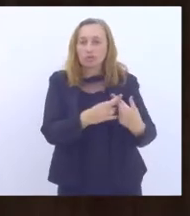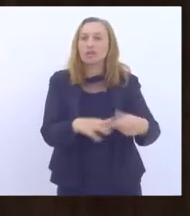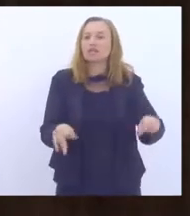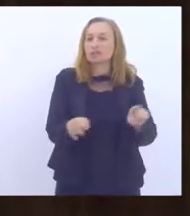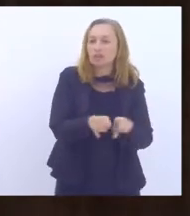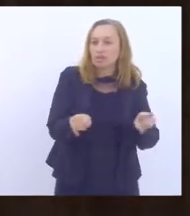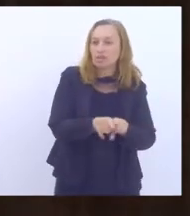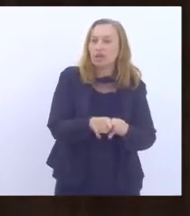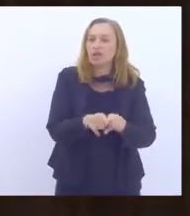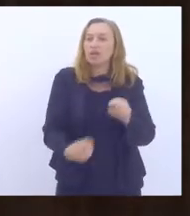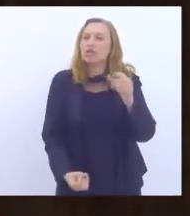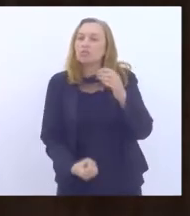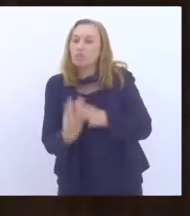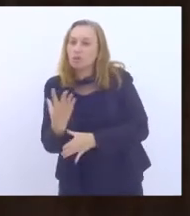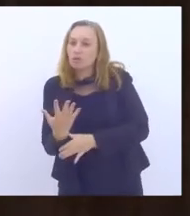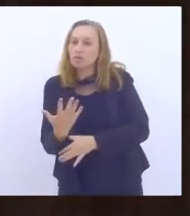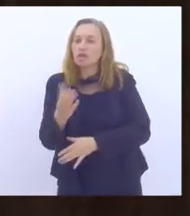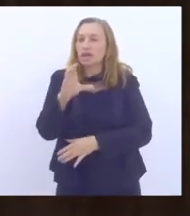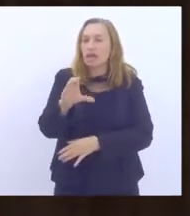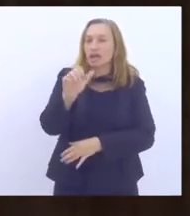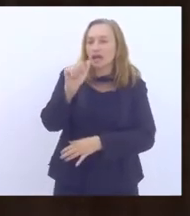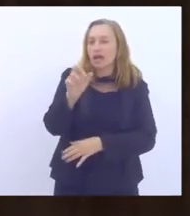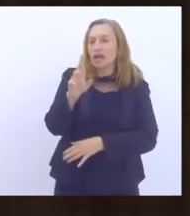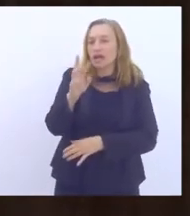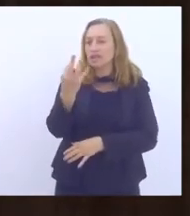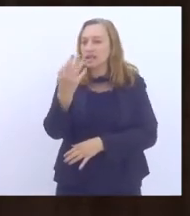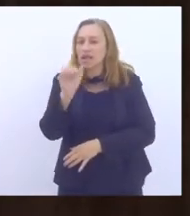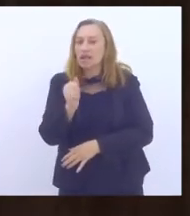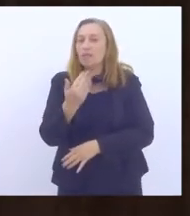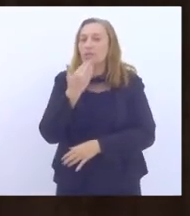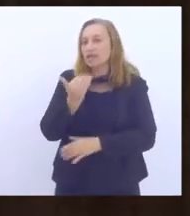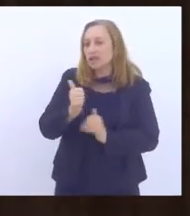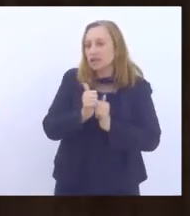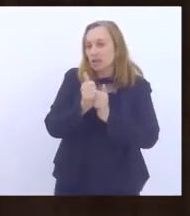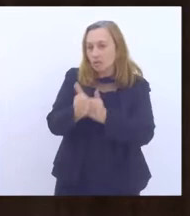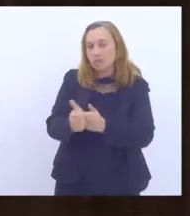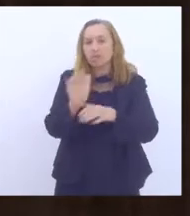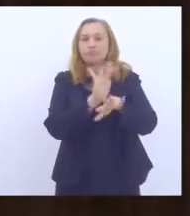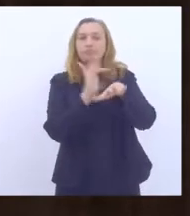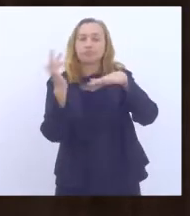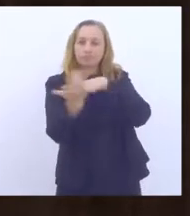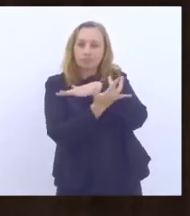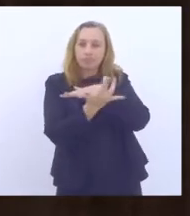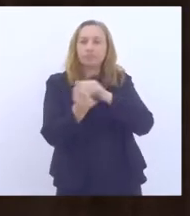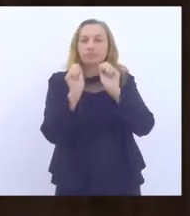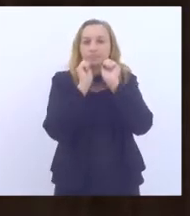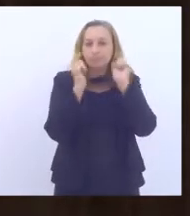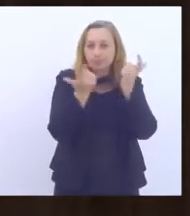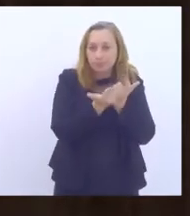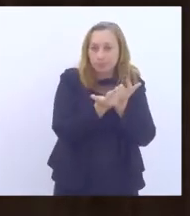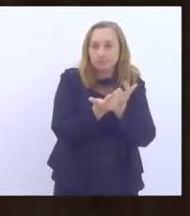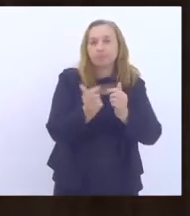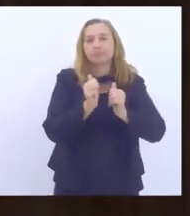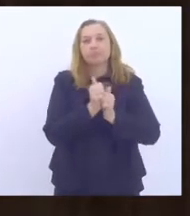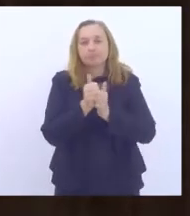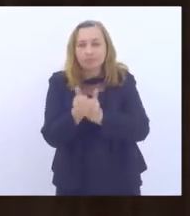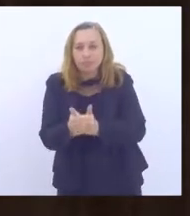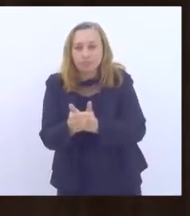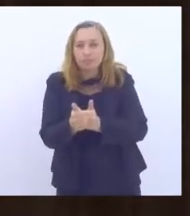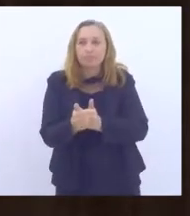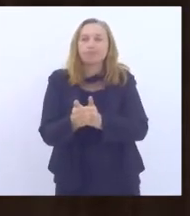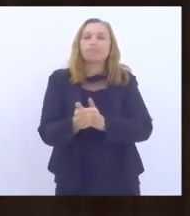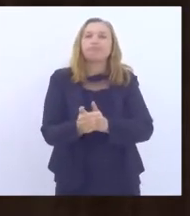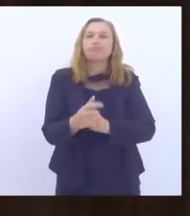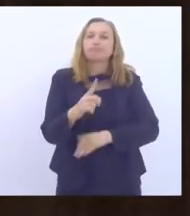de reproduzir as cartilhas pedir aqueles que acompanham as redes sociais da alerj que acompanhe